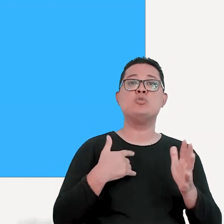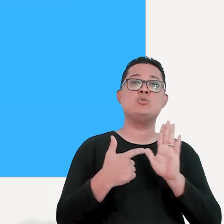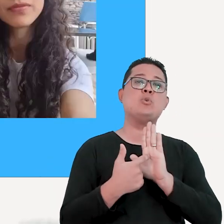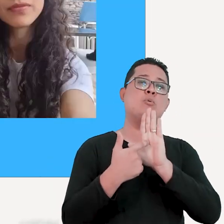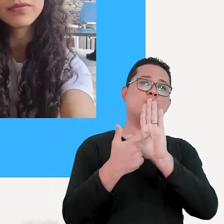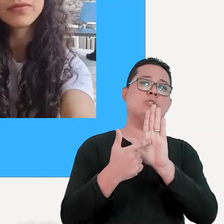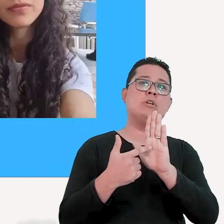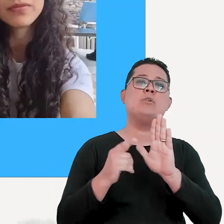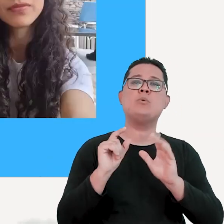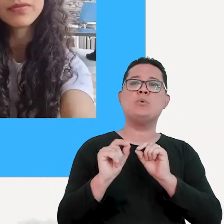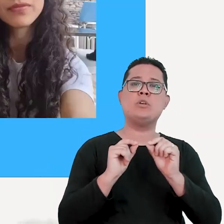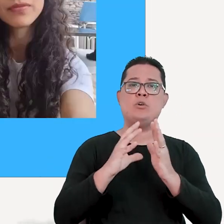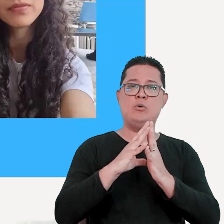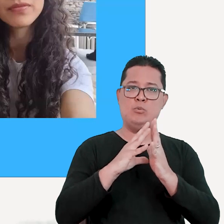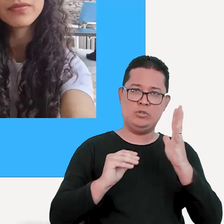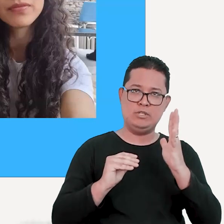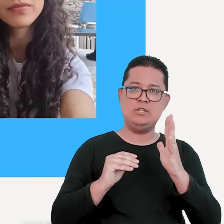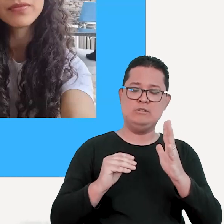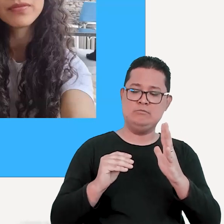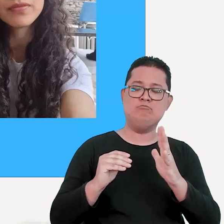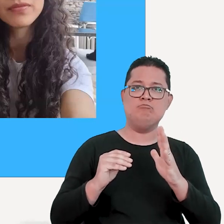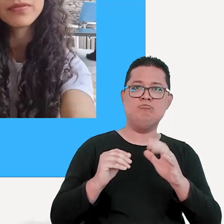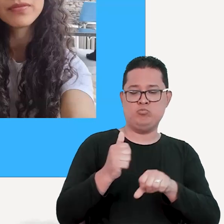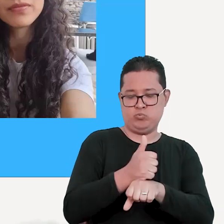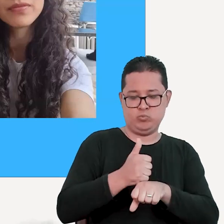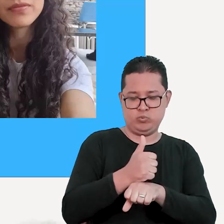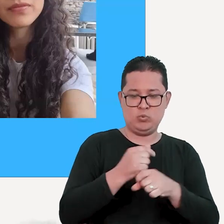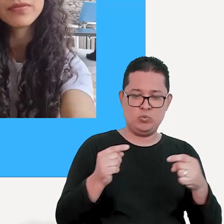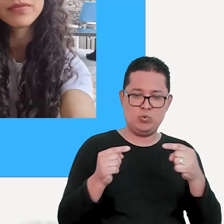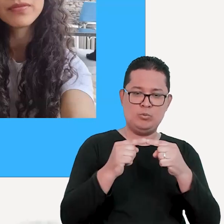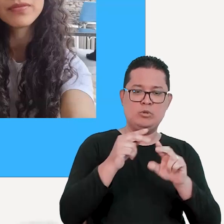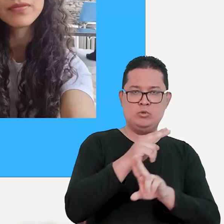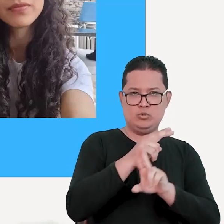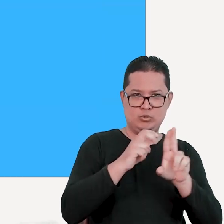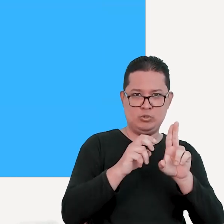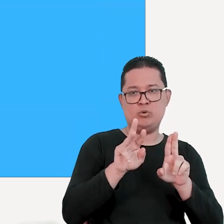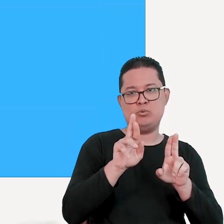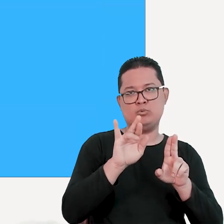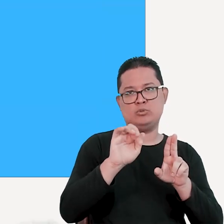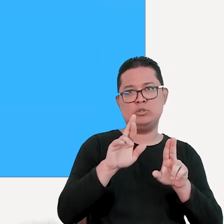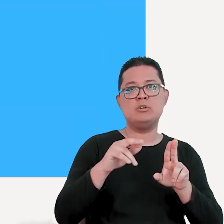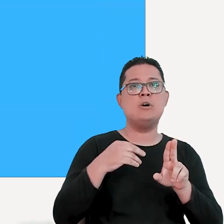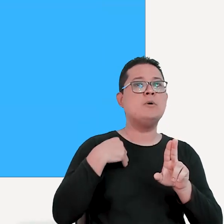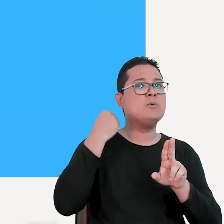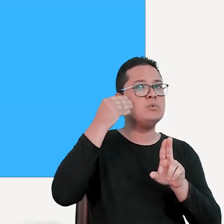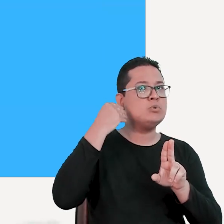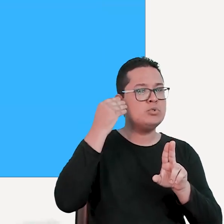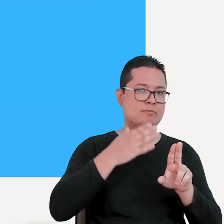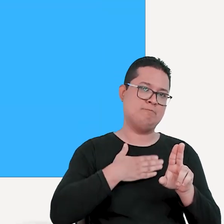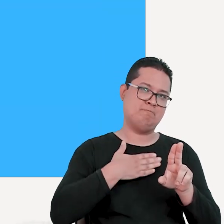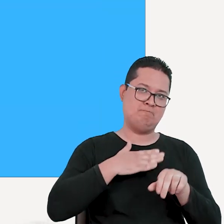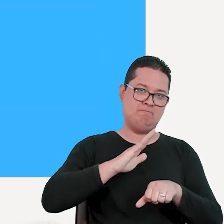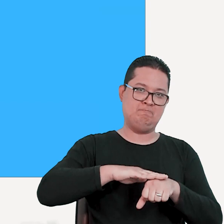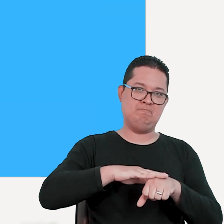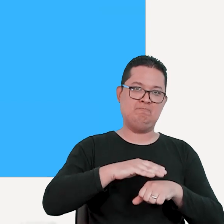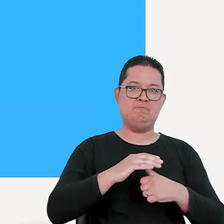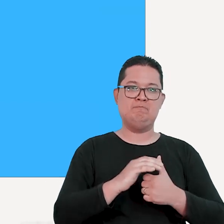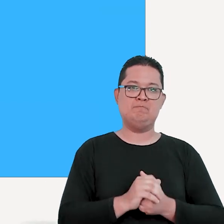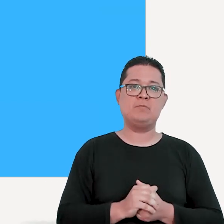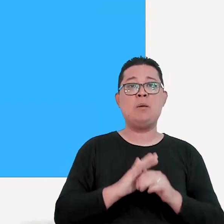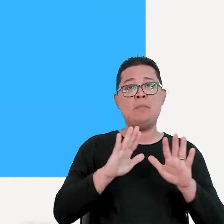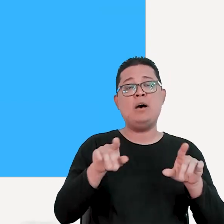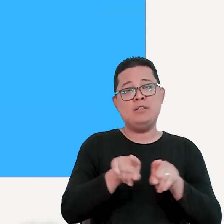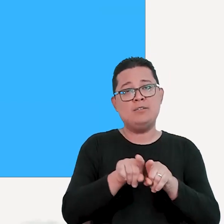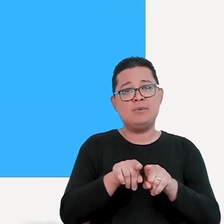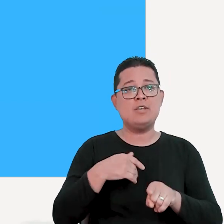modelo de trabalho que eu considero ideal de acordo com as minhas experiências. Fora do currículo, eu sou mãe, eu